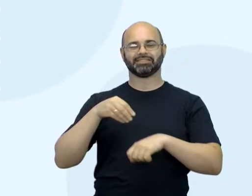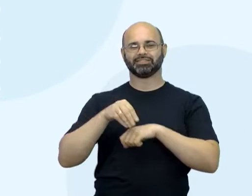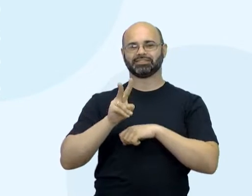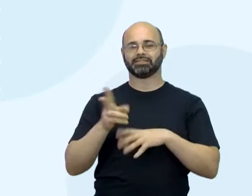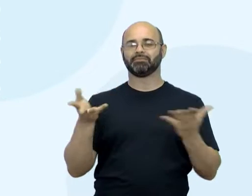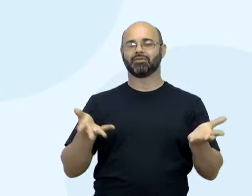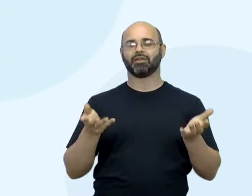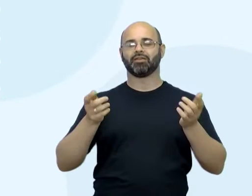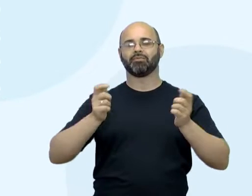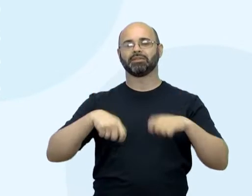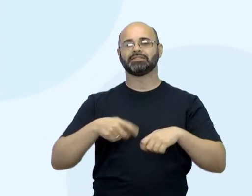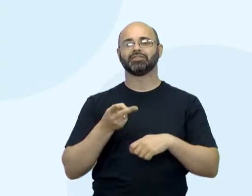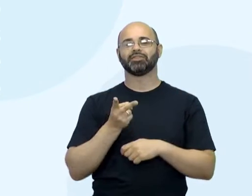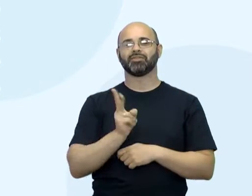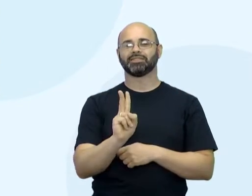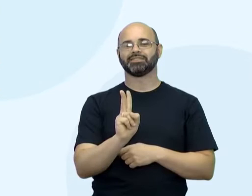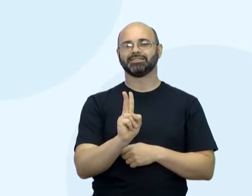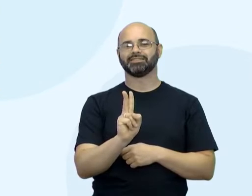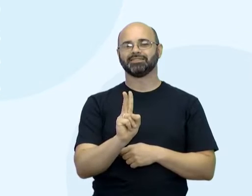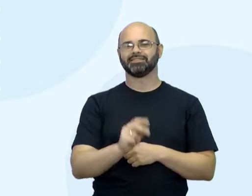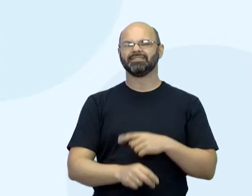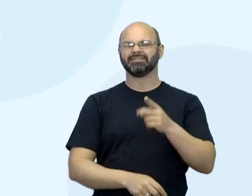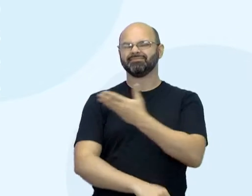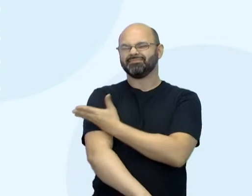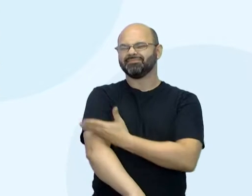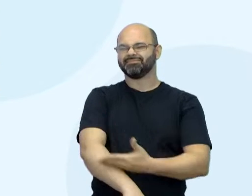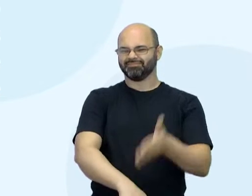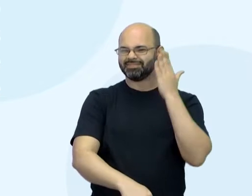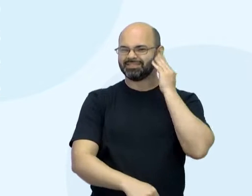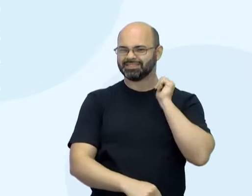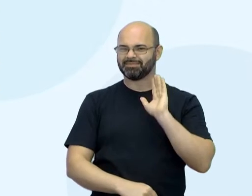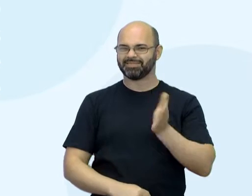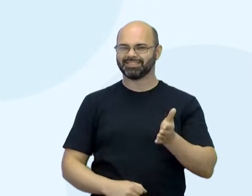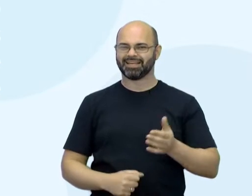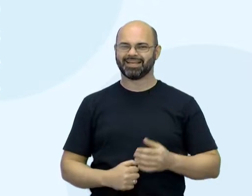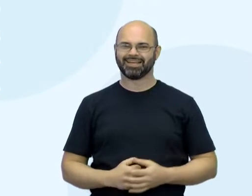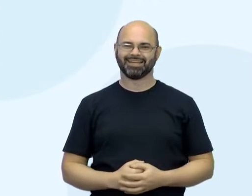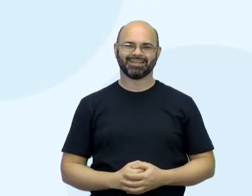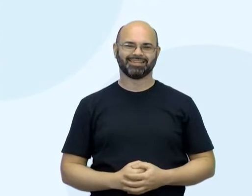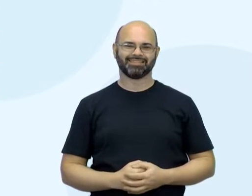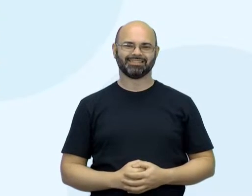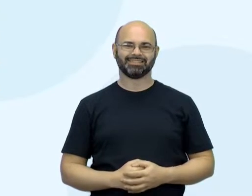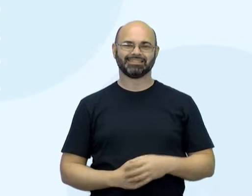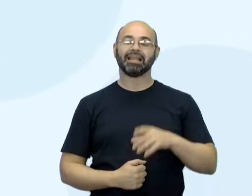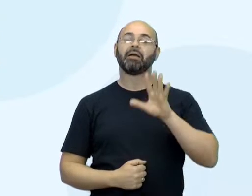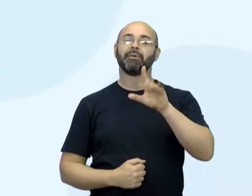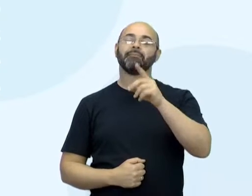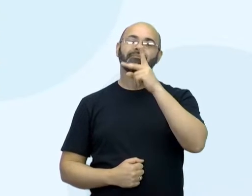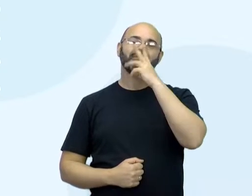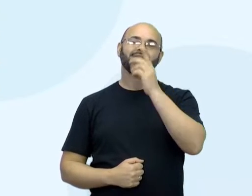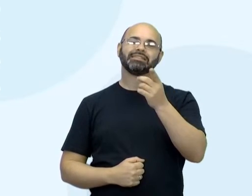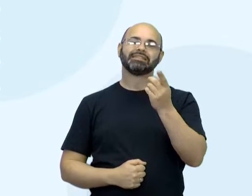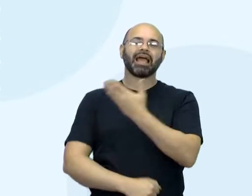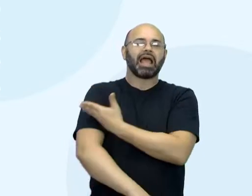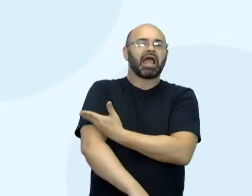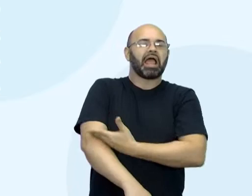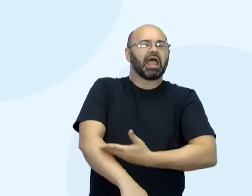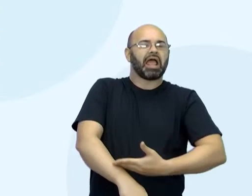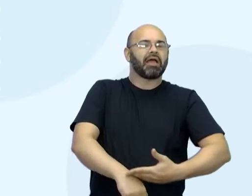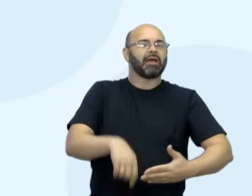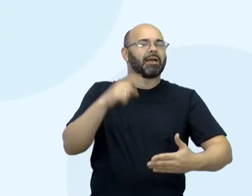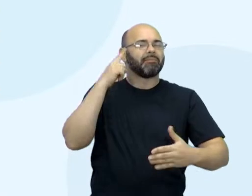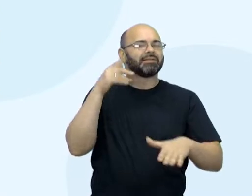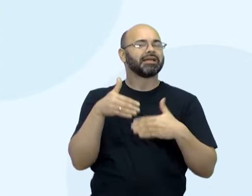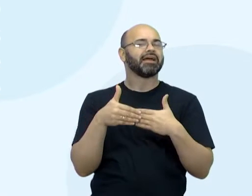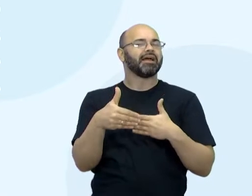competência 2. E você já sabe, já está acostumado aí, não vai ficar mal acostumado também, porque a habilidade vai mudar